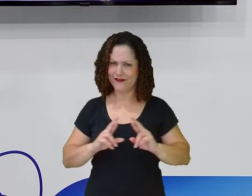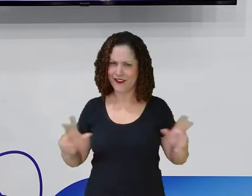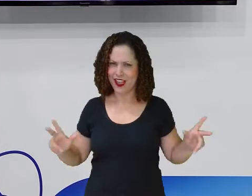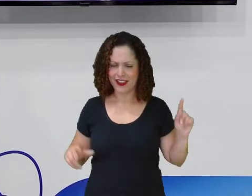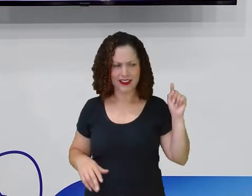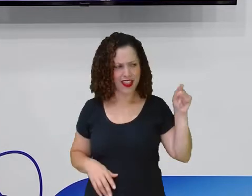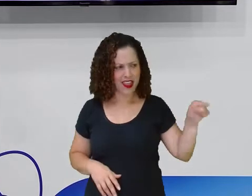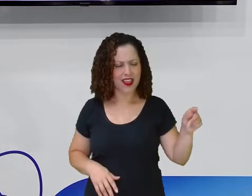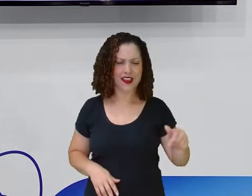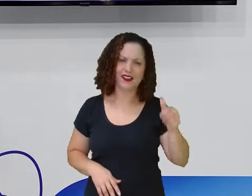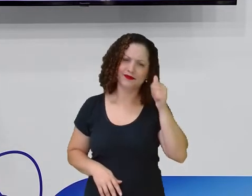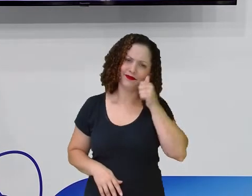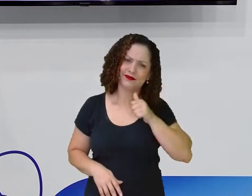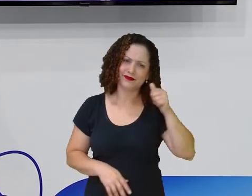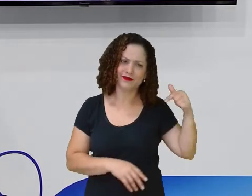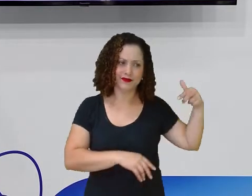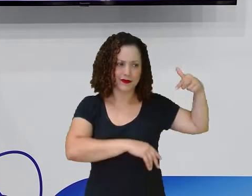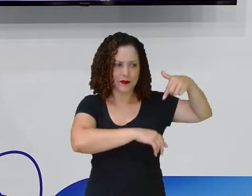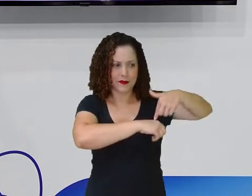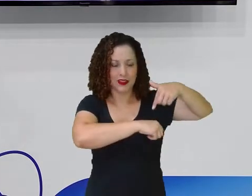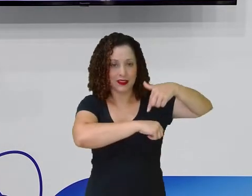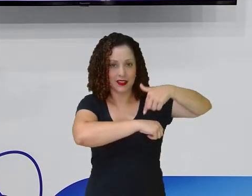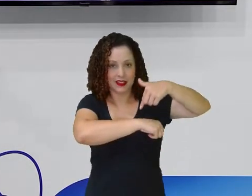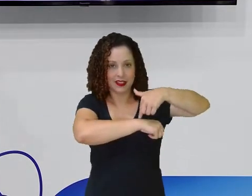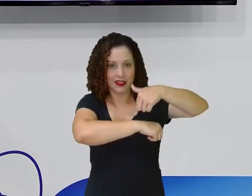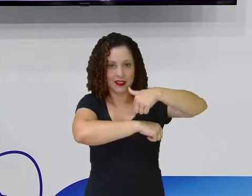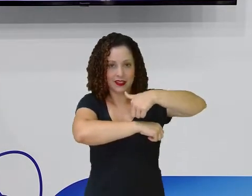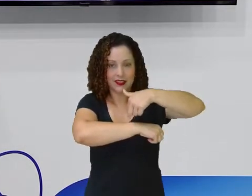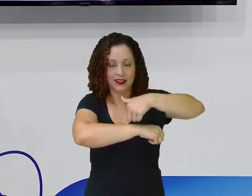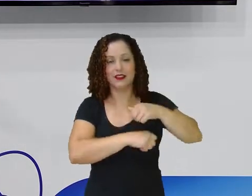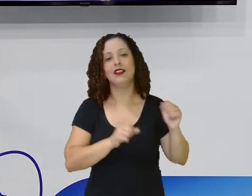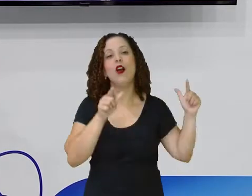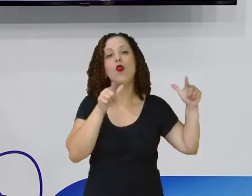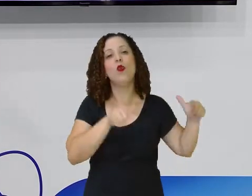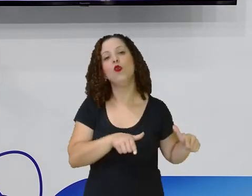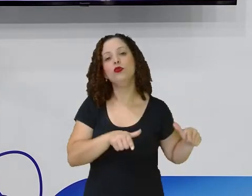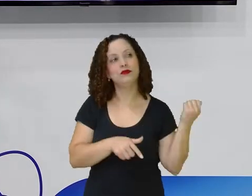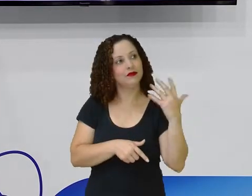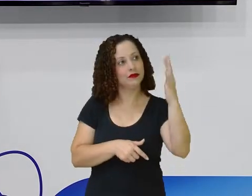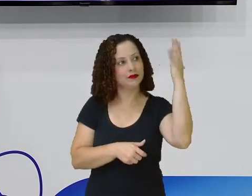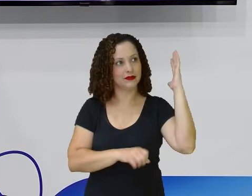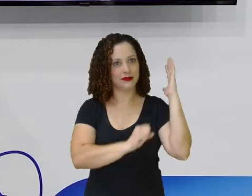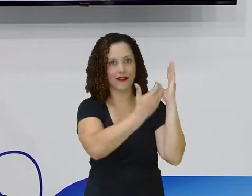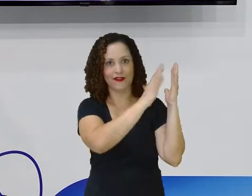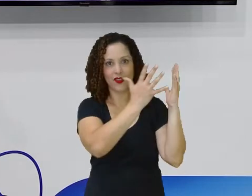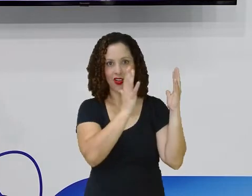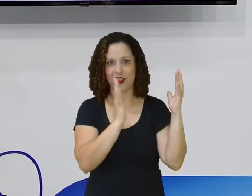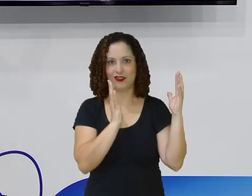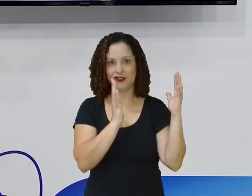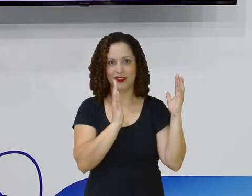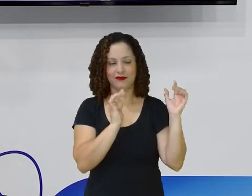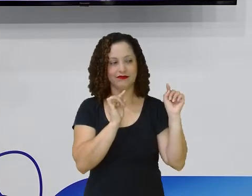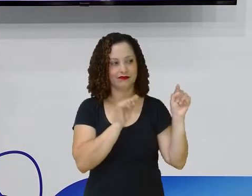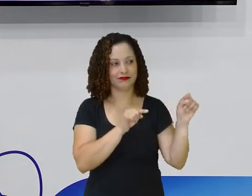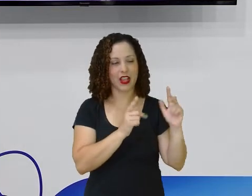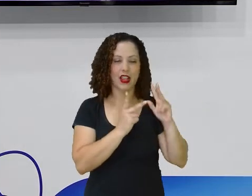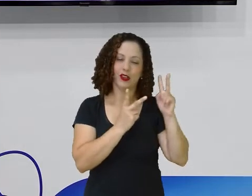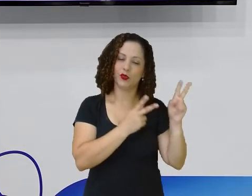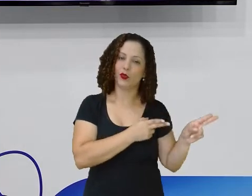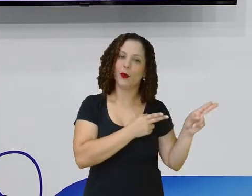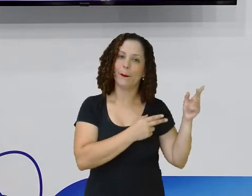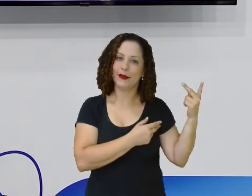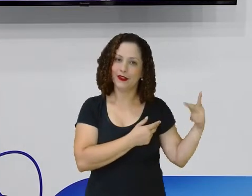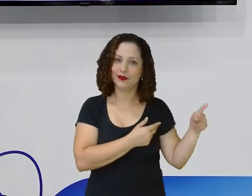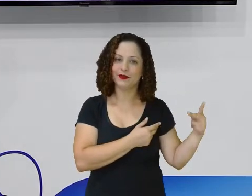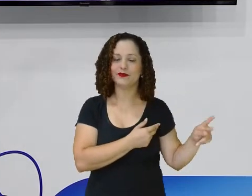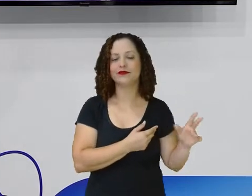Sacisa estava ali. Onde é que o Saci vive? Não é? Segundo a lenda, na floresta. Então, onde a Sacisa estava? Dormindo na